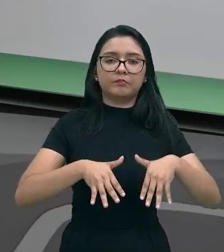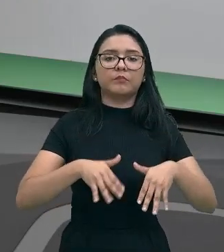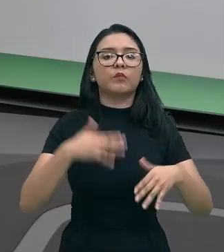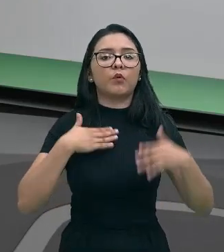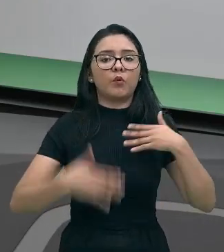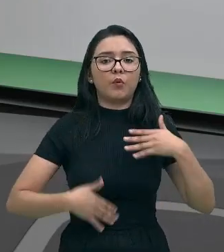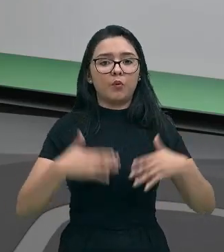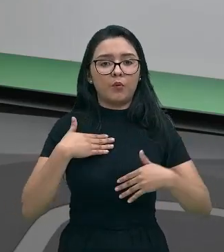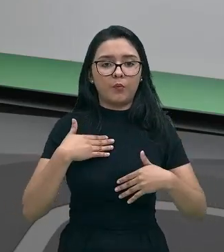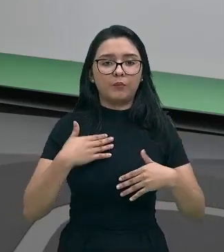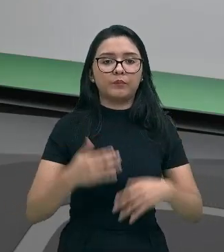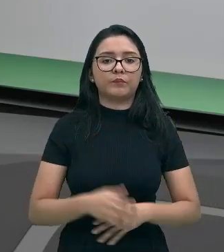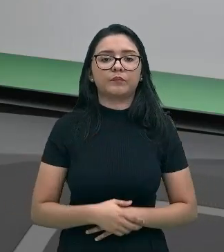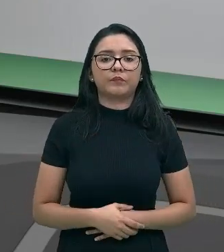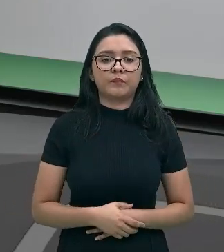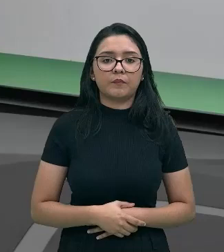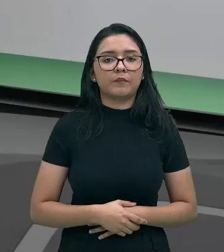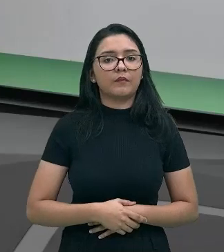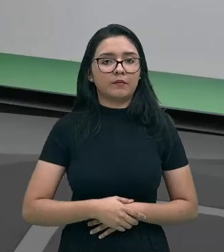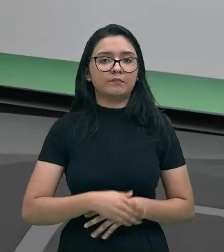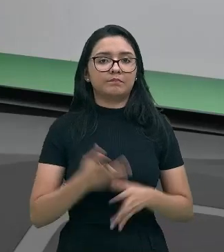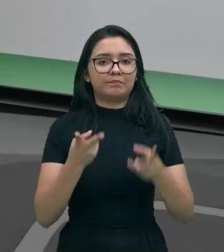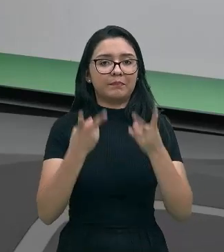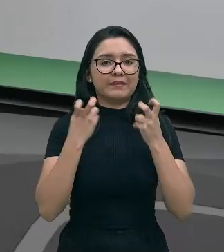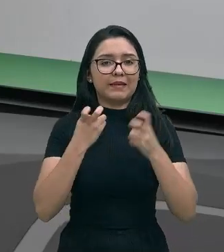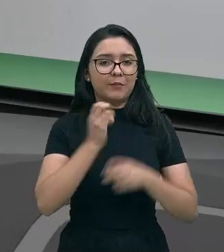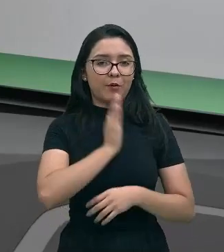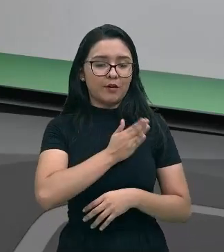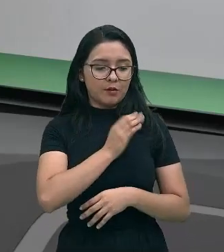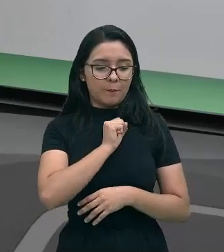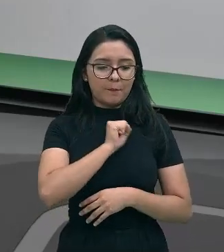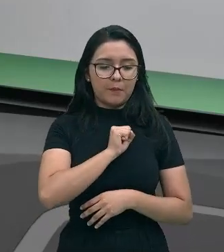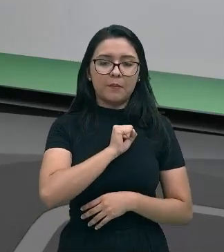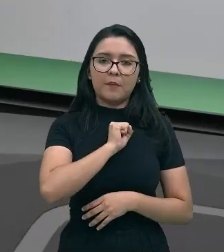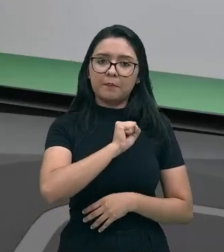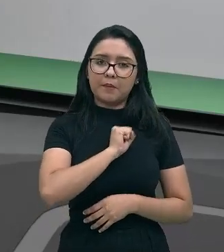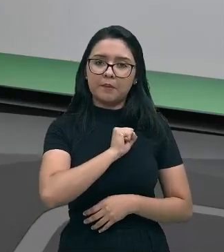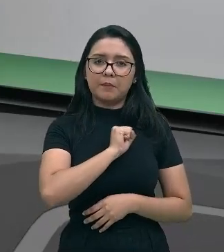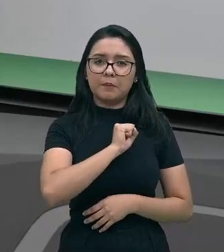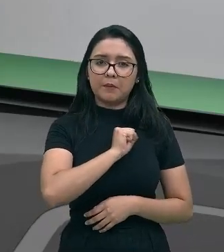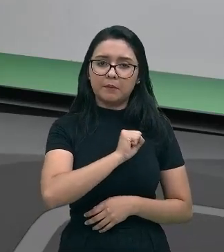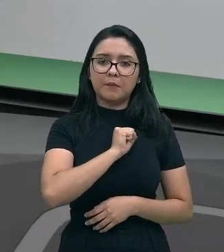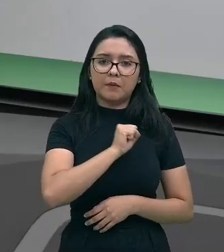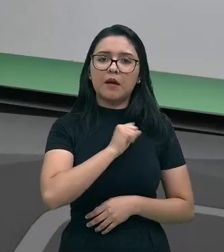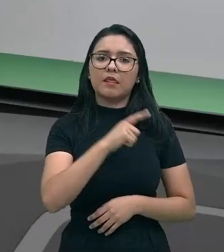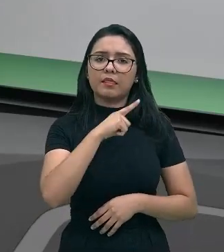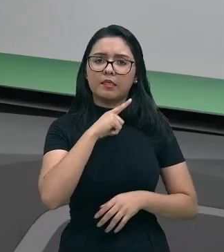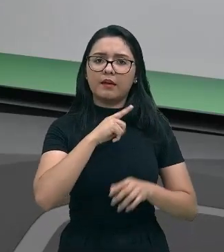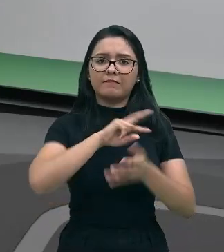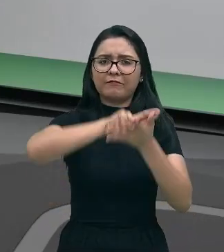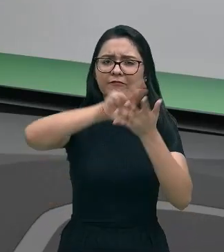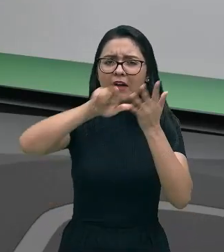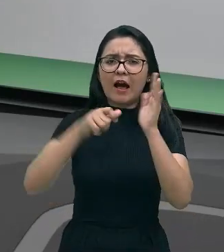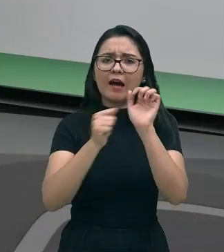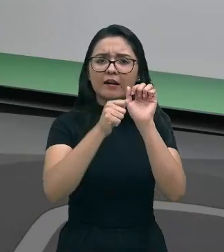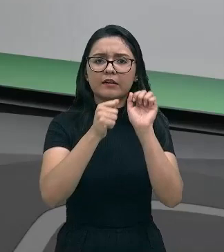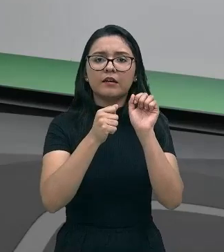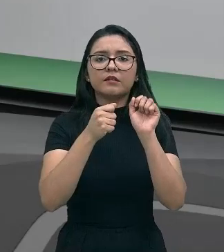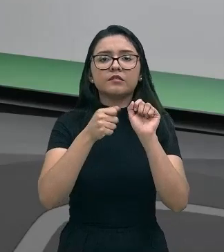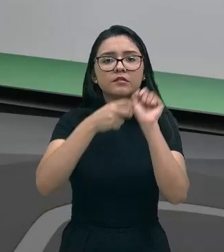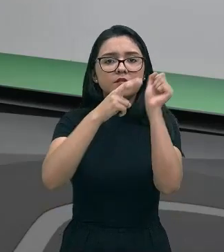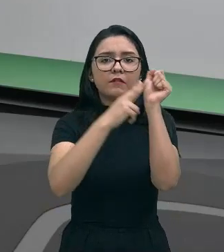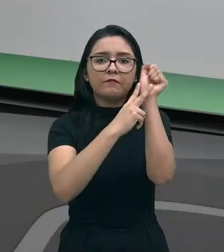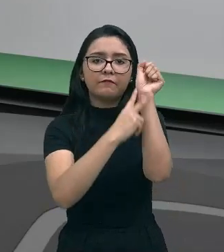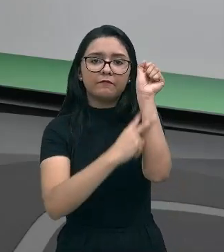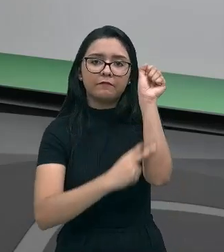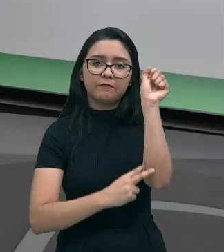o coração em funcionamento, né? E vocês podem ver que ele tem aqui veias ao redor dele, né? Que são capilares ali que vão ajudar